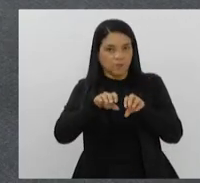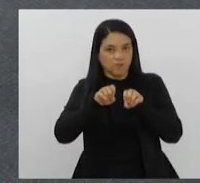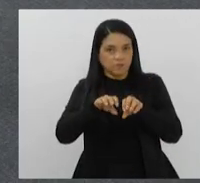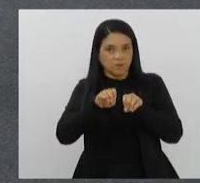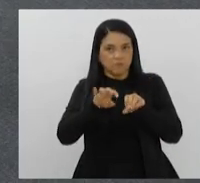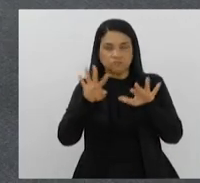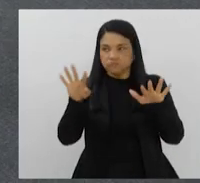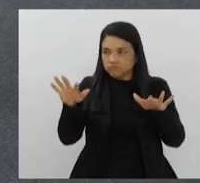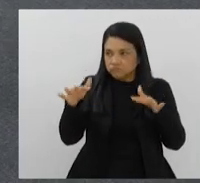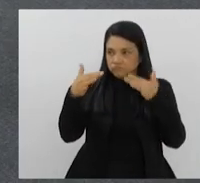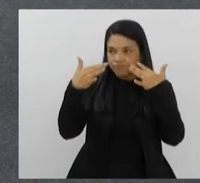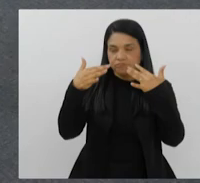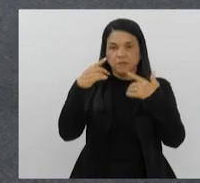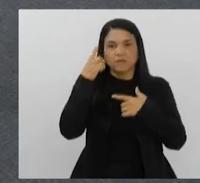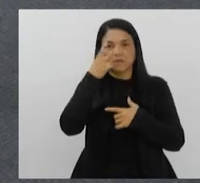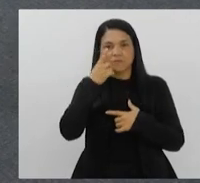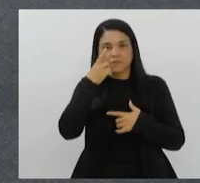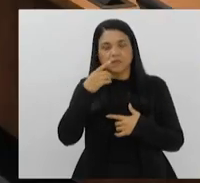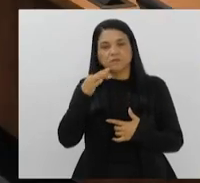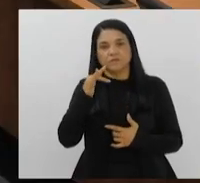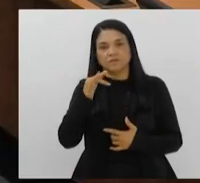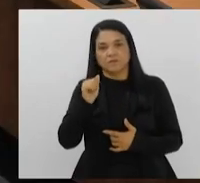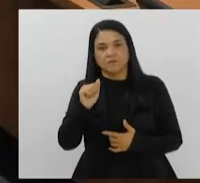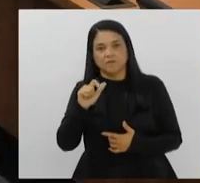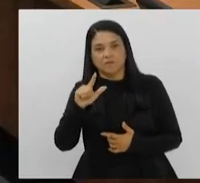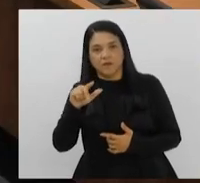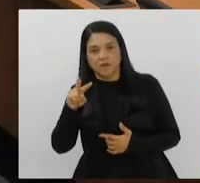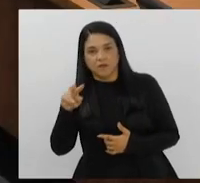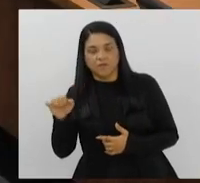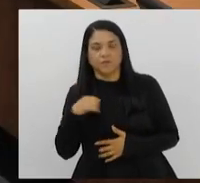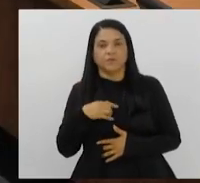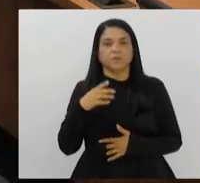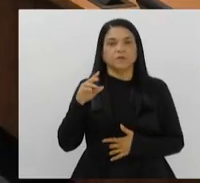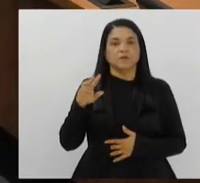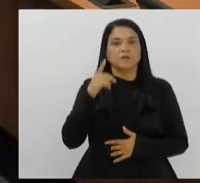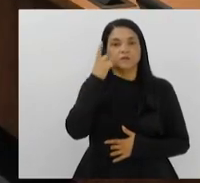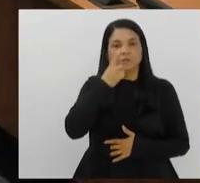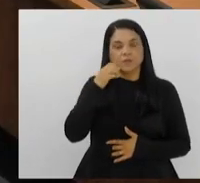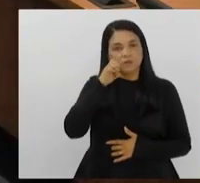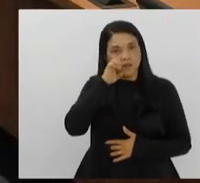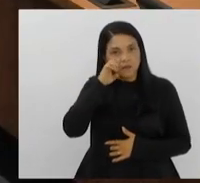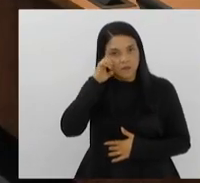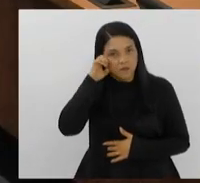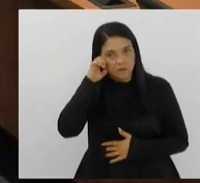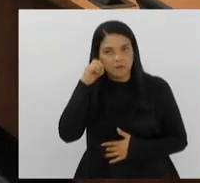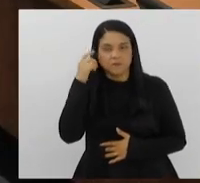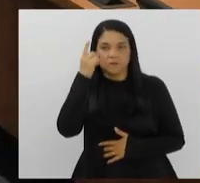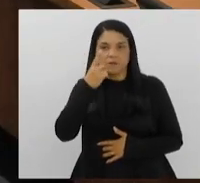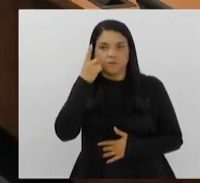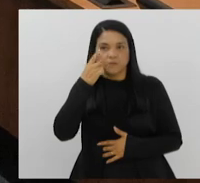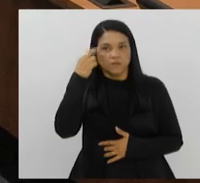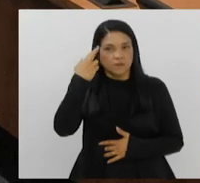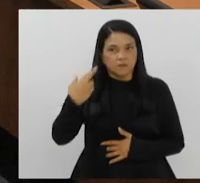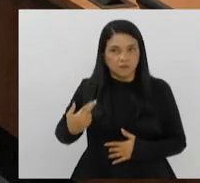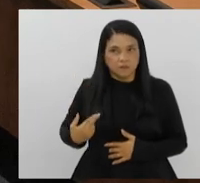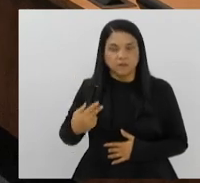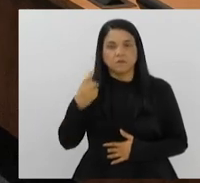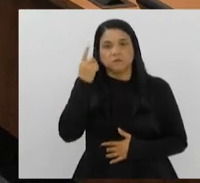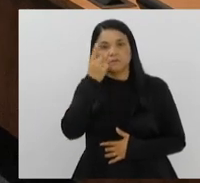de vários deputados, deputado Serafini, deputado Élica, deputada Renata,